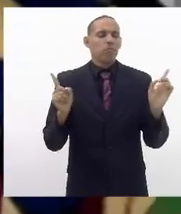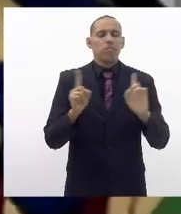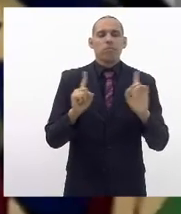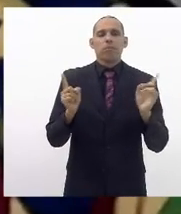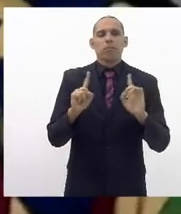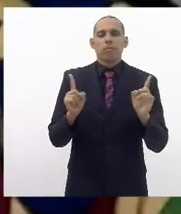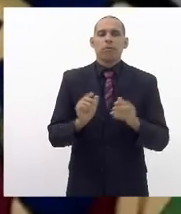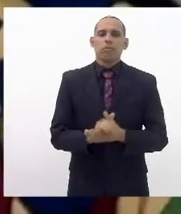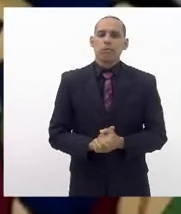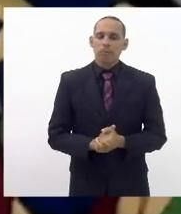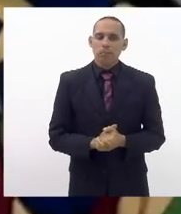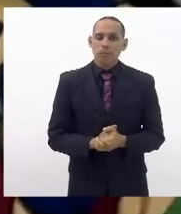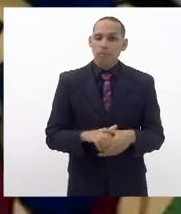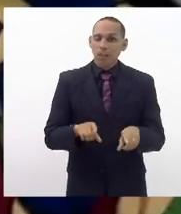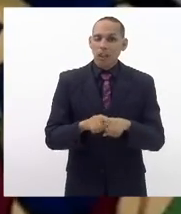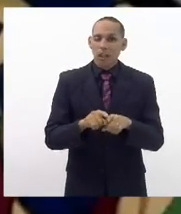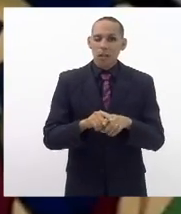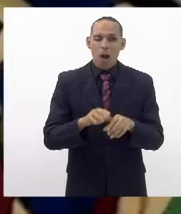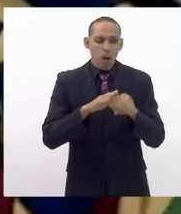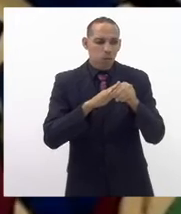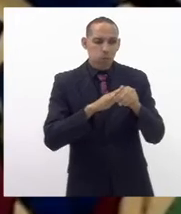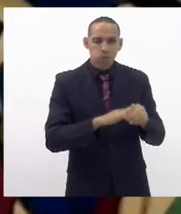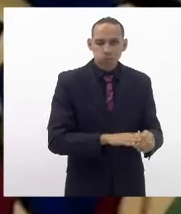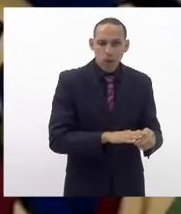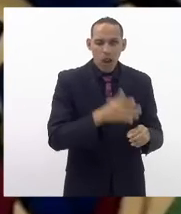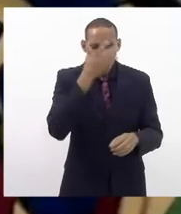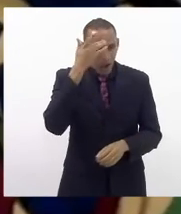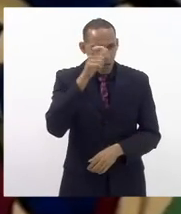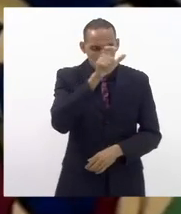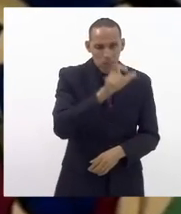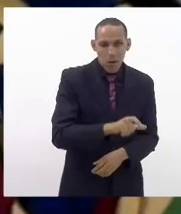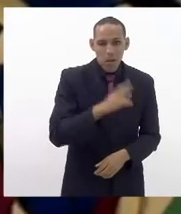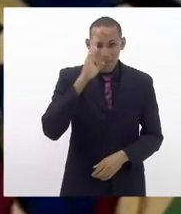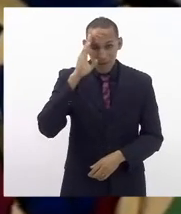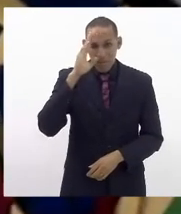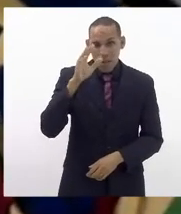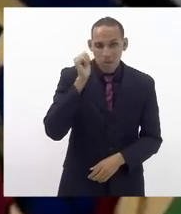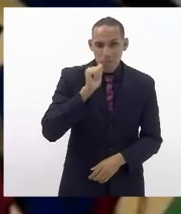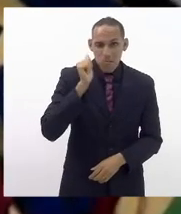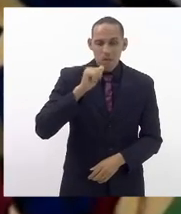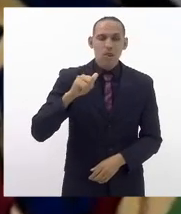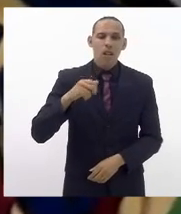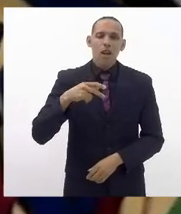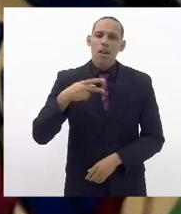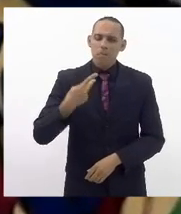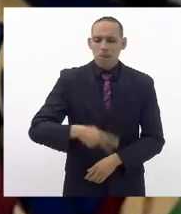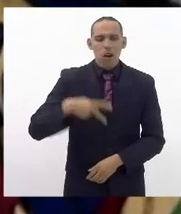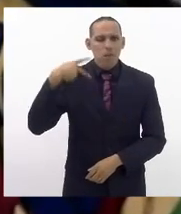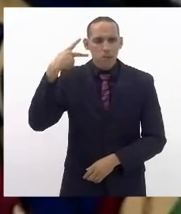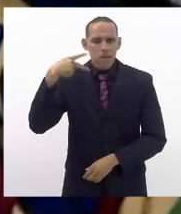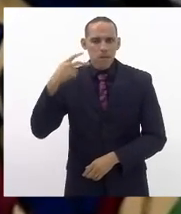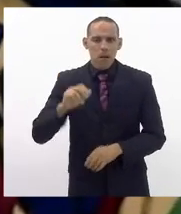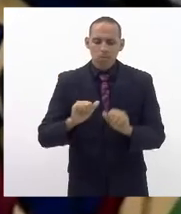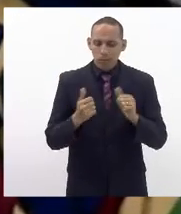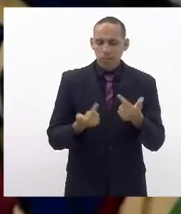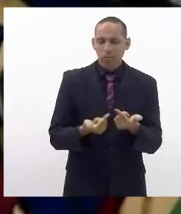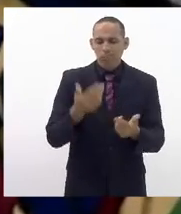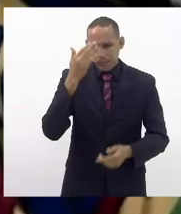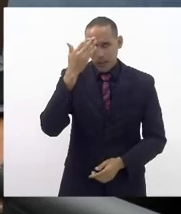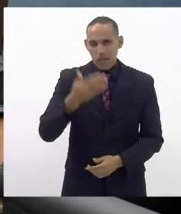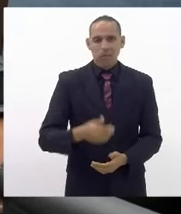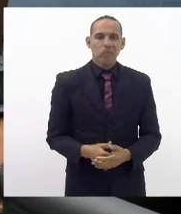de depreciação de figuras, principalmente das mulheres parlamentares dessa casa. Muito